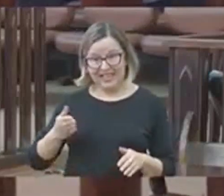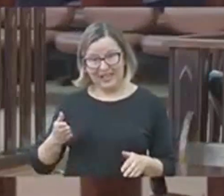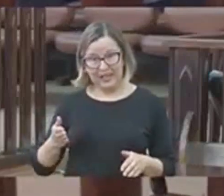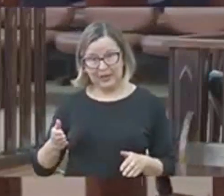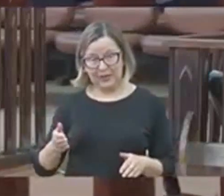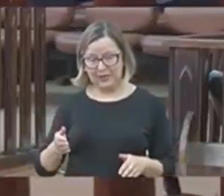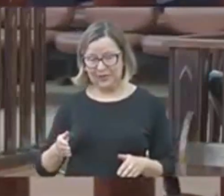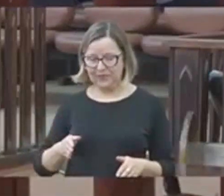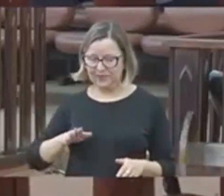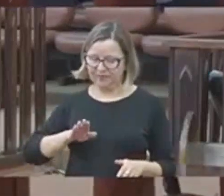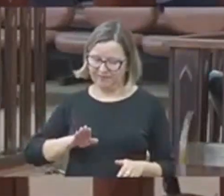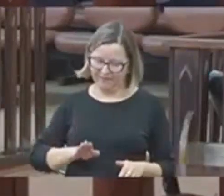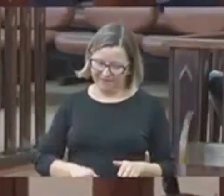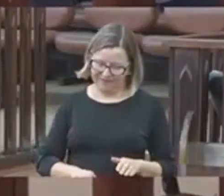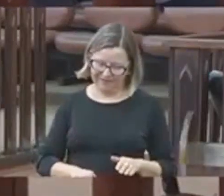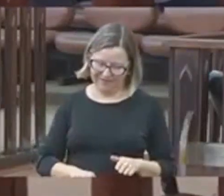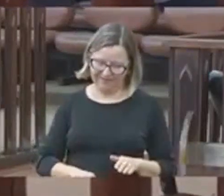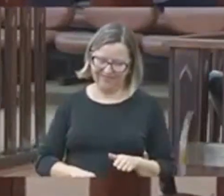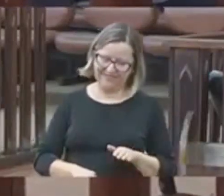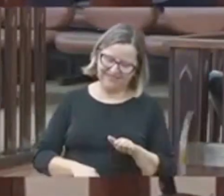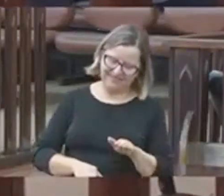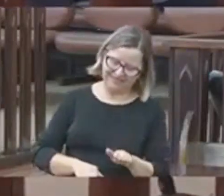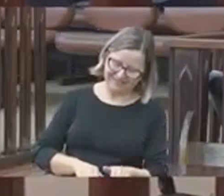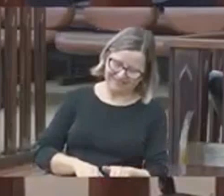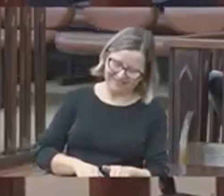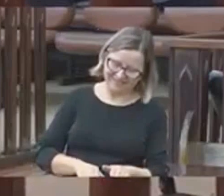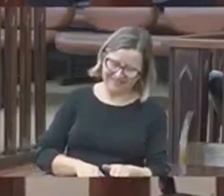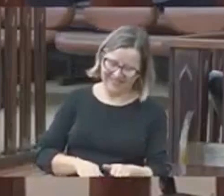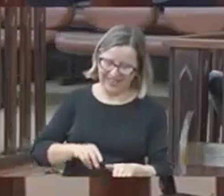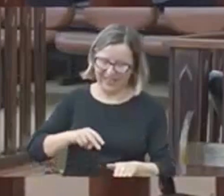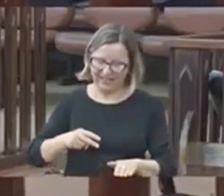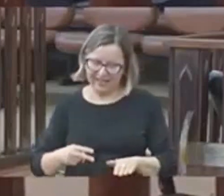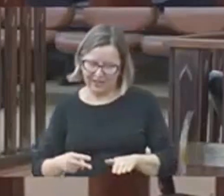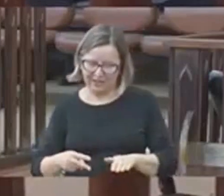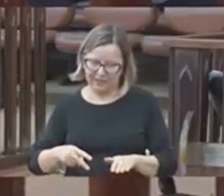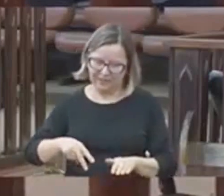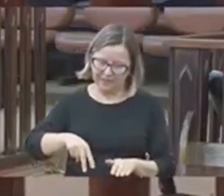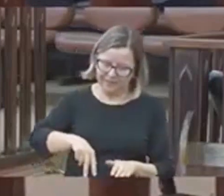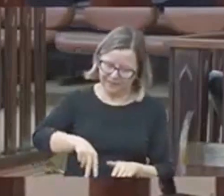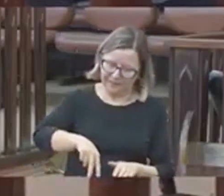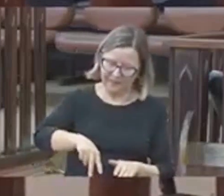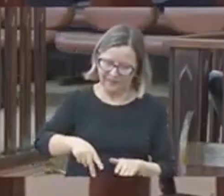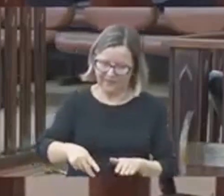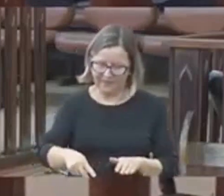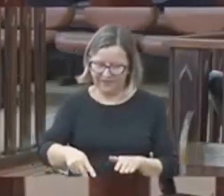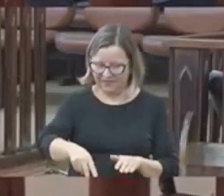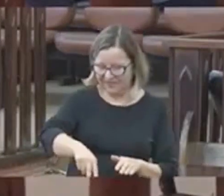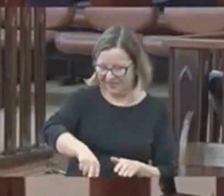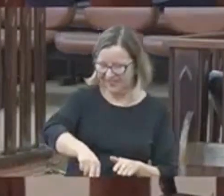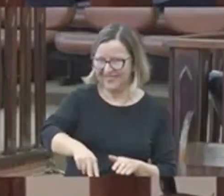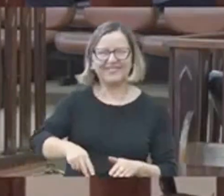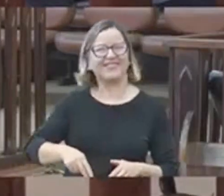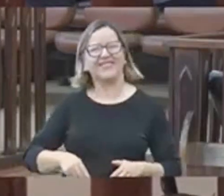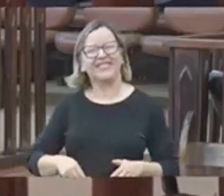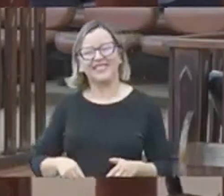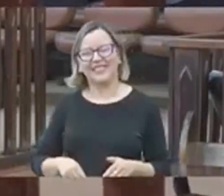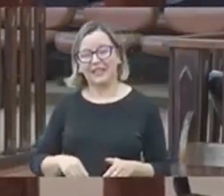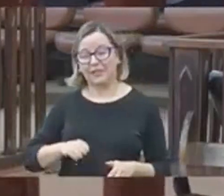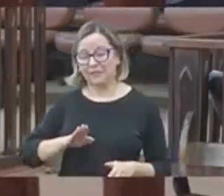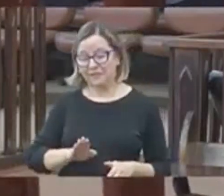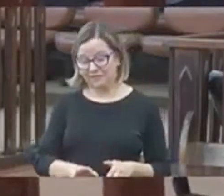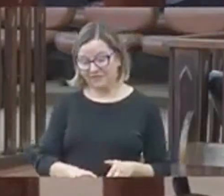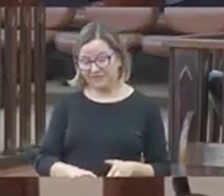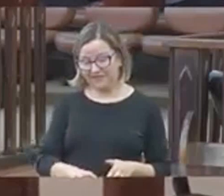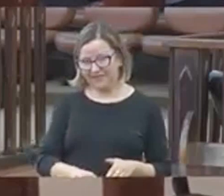deslocamos o centro de gravidade. Enquanto nós estamos em equilíbrio, nós estamos parados. Quando nós damos um passo à